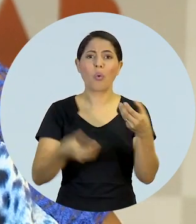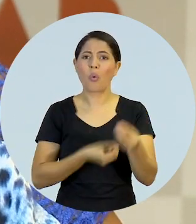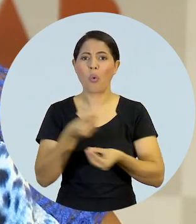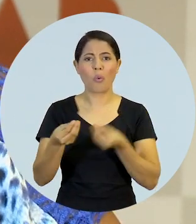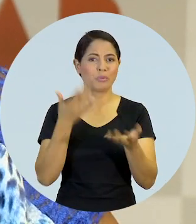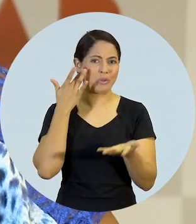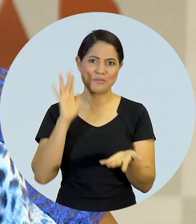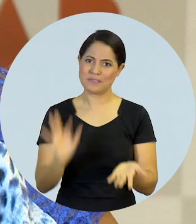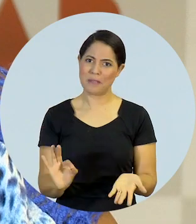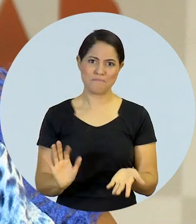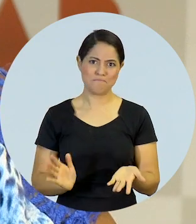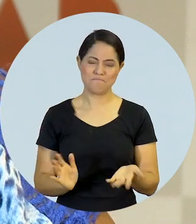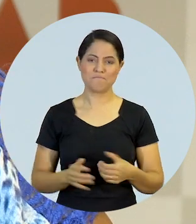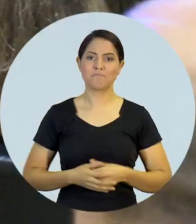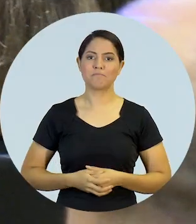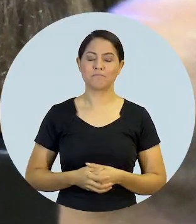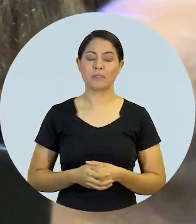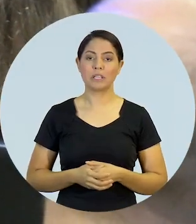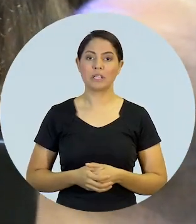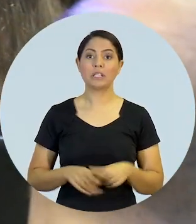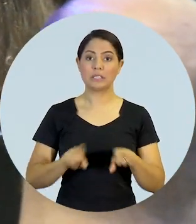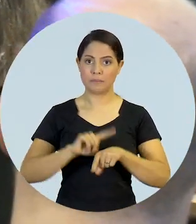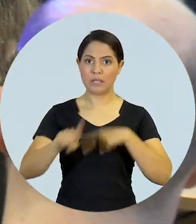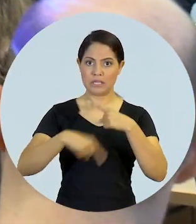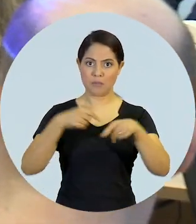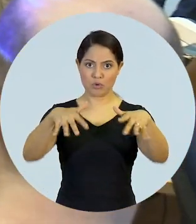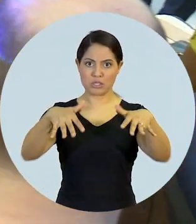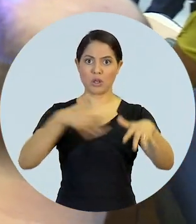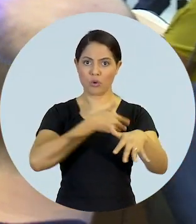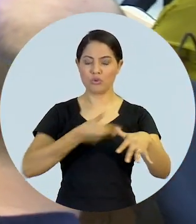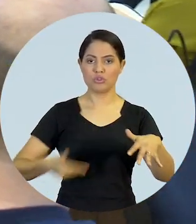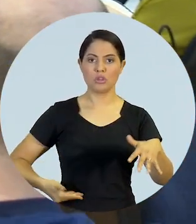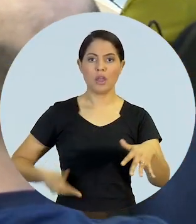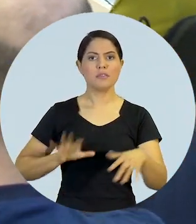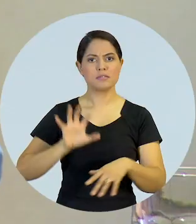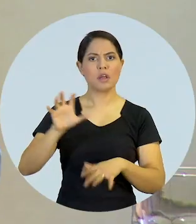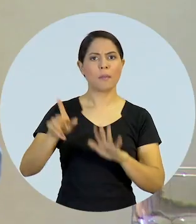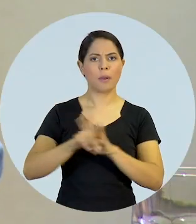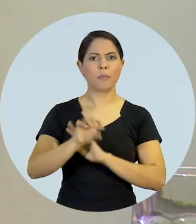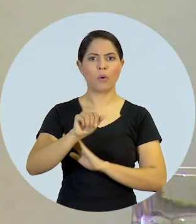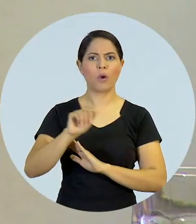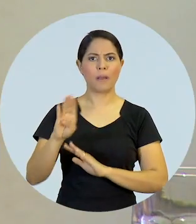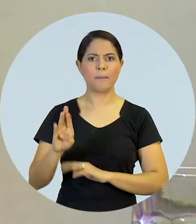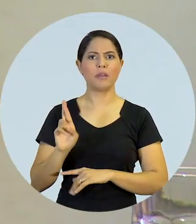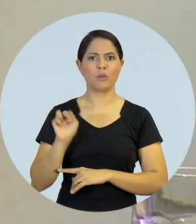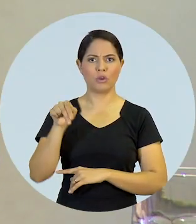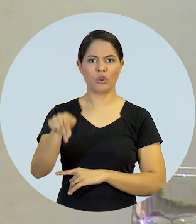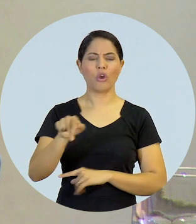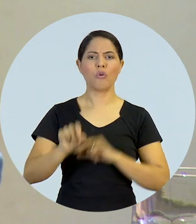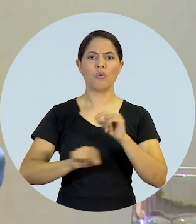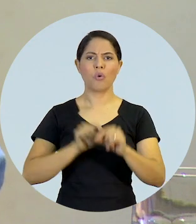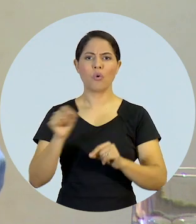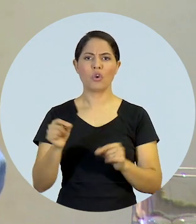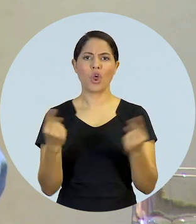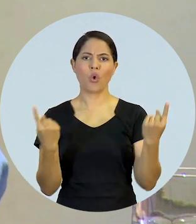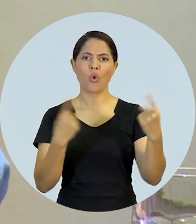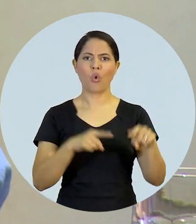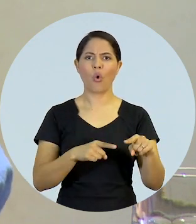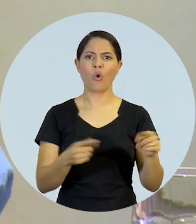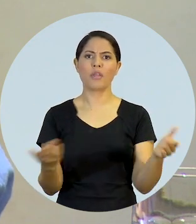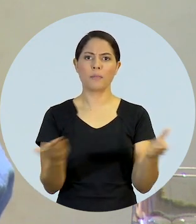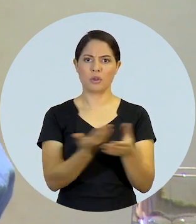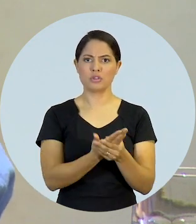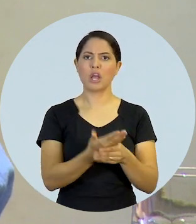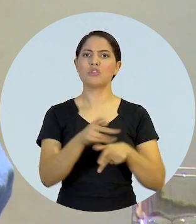realmente a gente vai ficar numa situação bem difícil. A partir da audiência, a seccional do Rio Grande do Norte vai ingressar com uma ação civil pública contra a